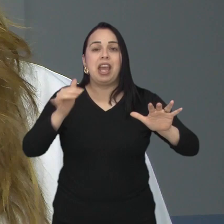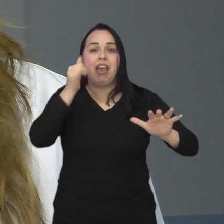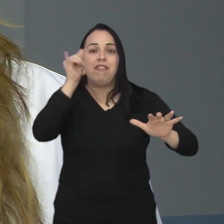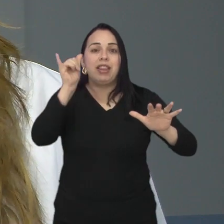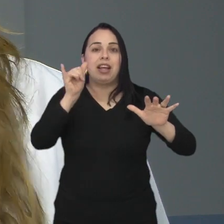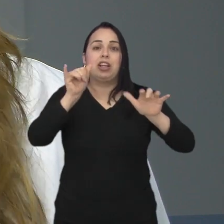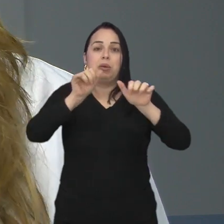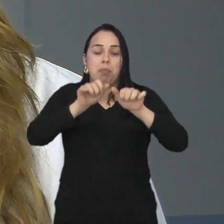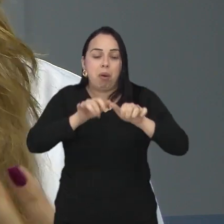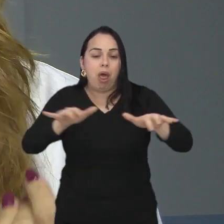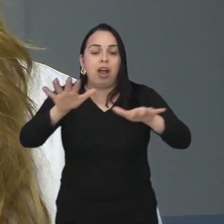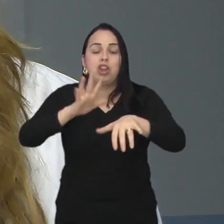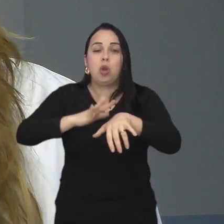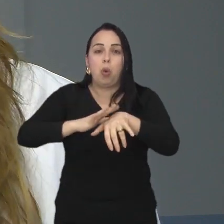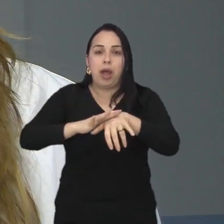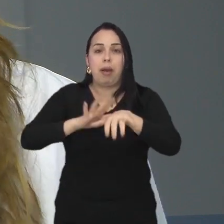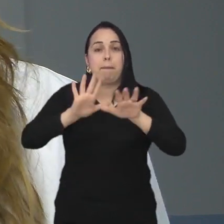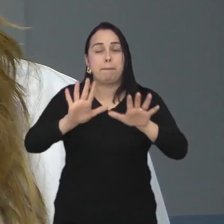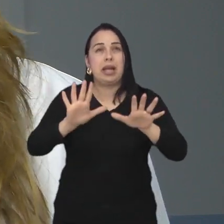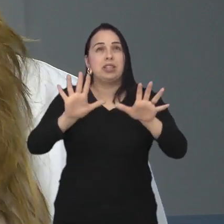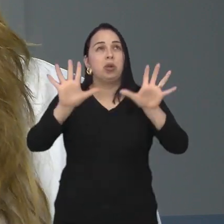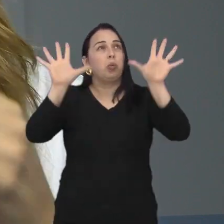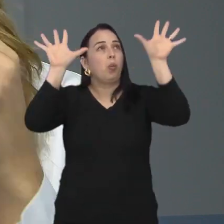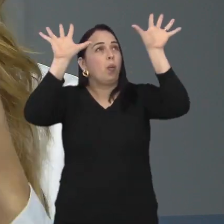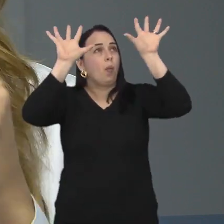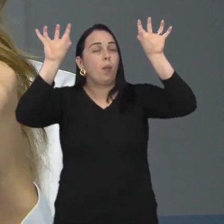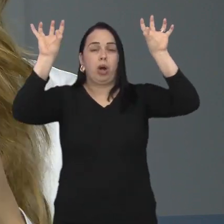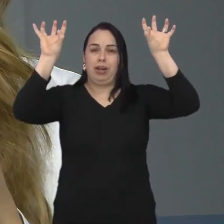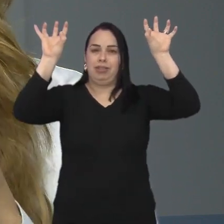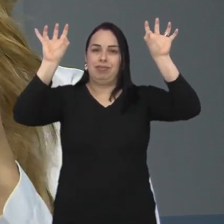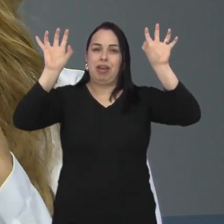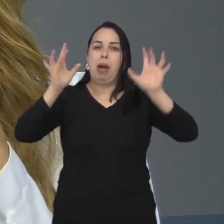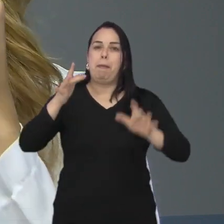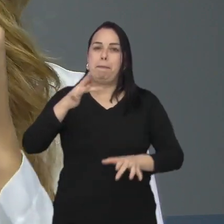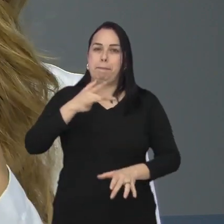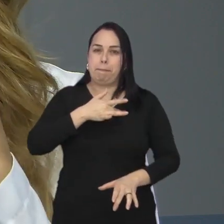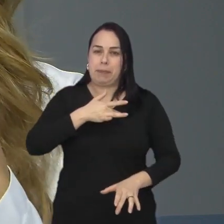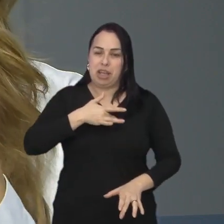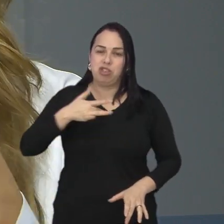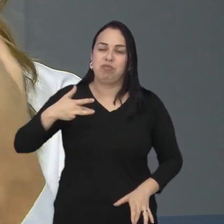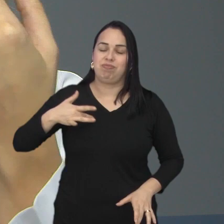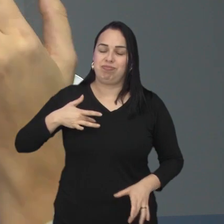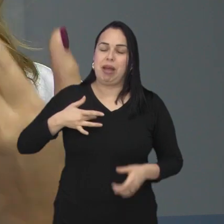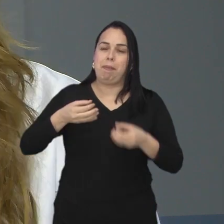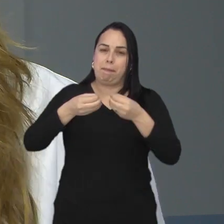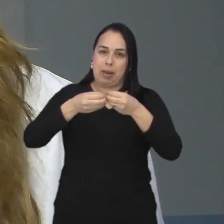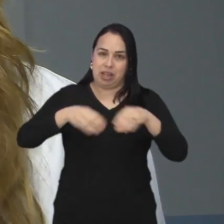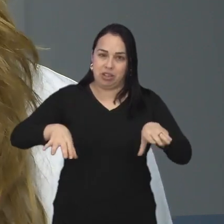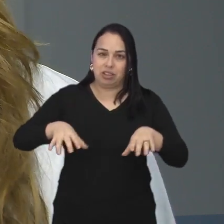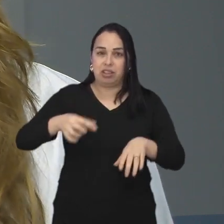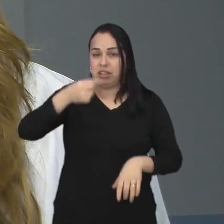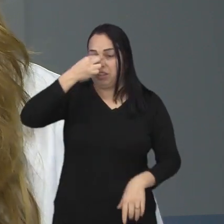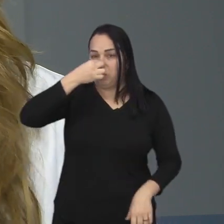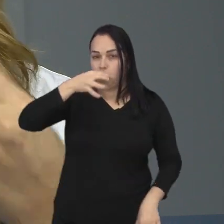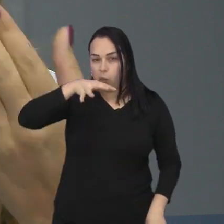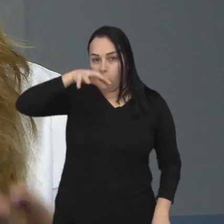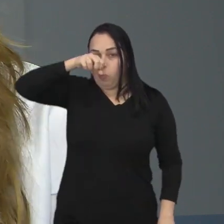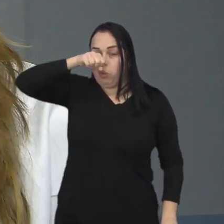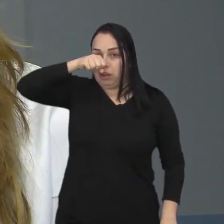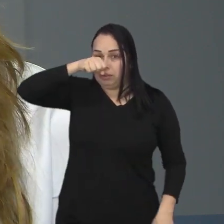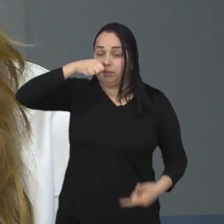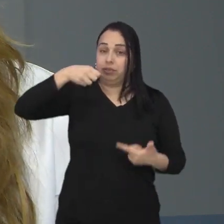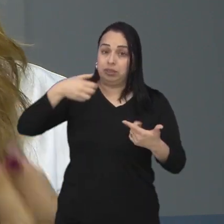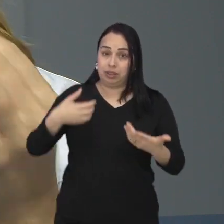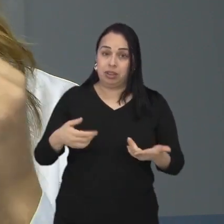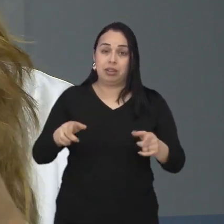essas doenças, né? E a umidade, sim, baixa, ela também prejudica a parte respiratória. Então, as narinas ficam mais secas, isso